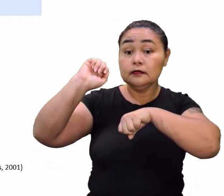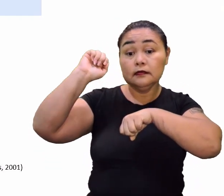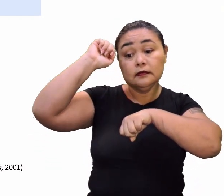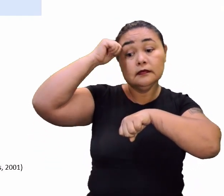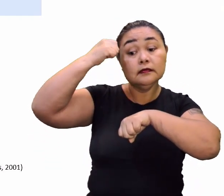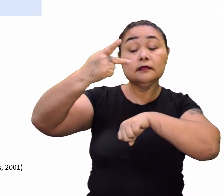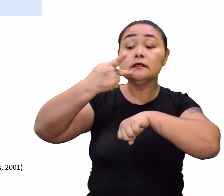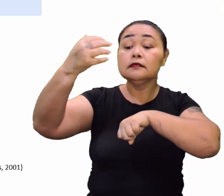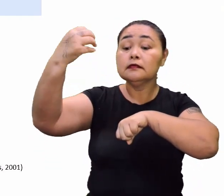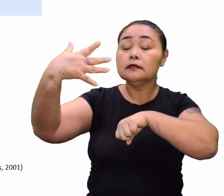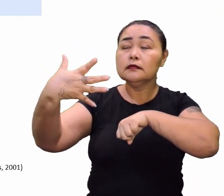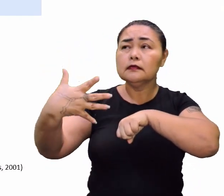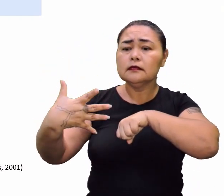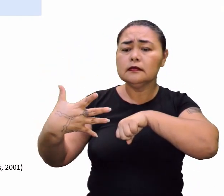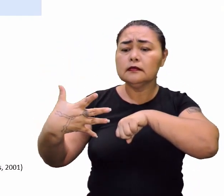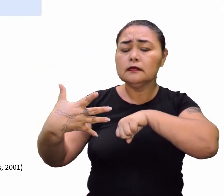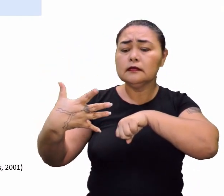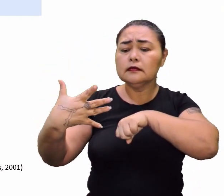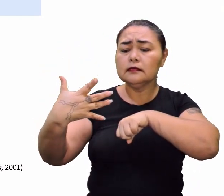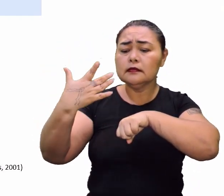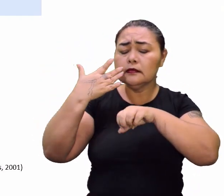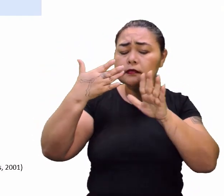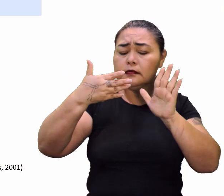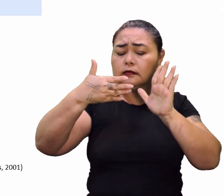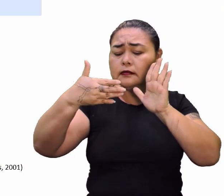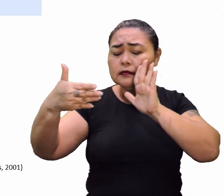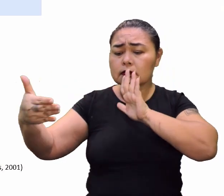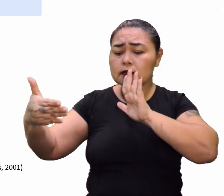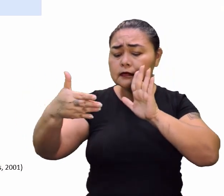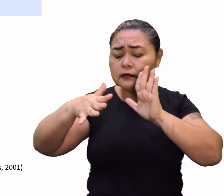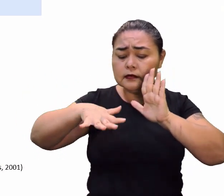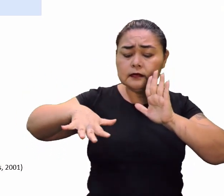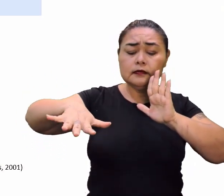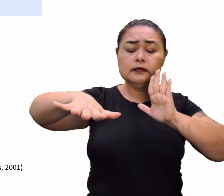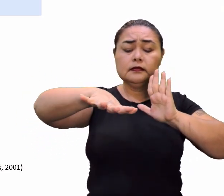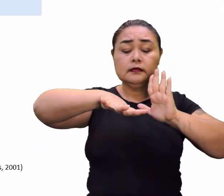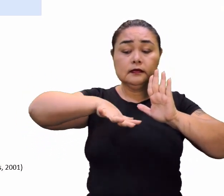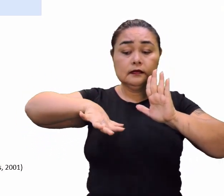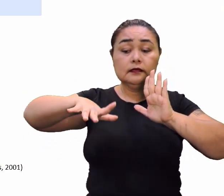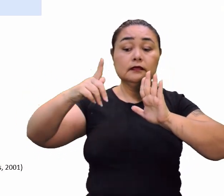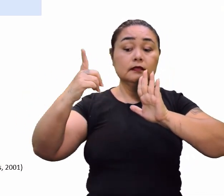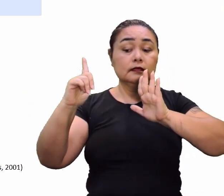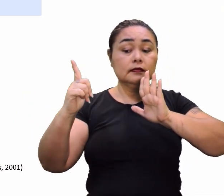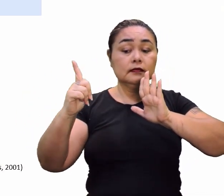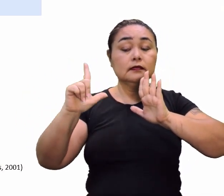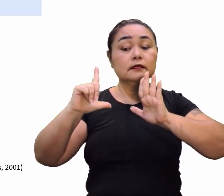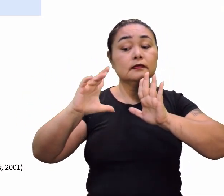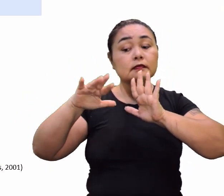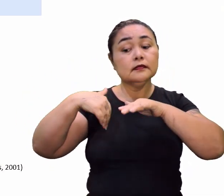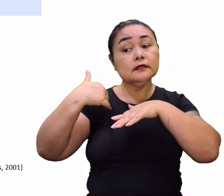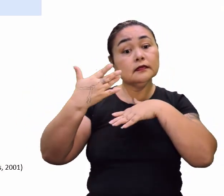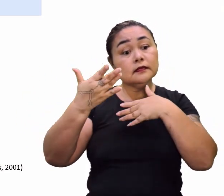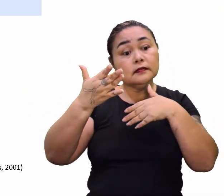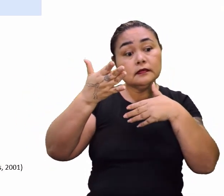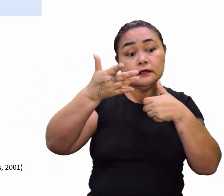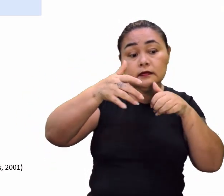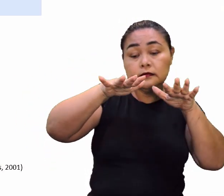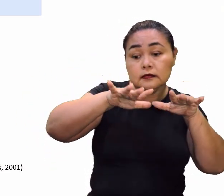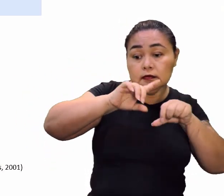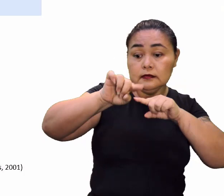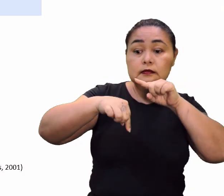a gente remonta a um tempo em que esse espaço geográfico estava de uma forma